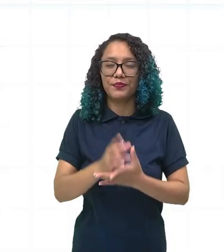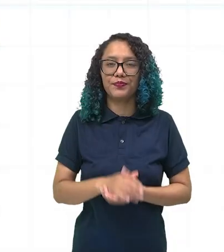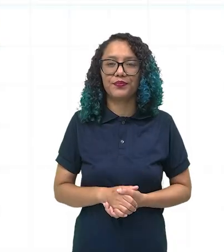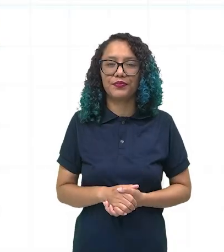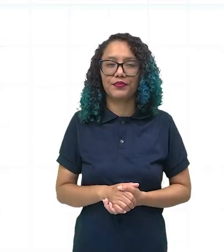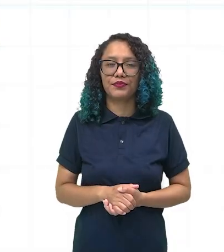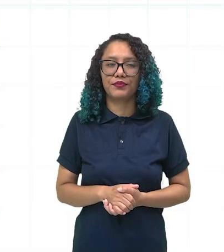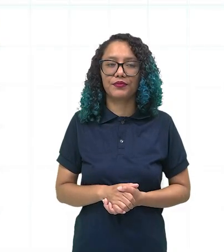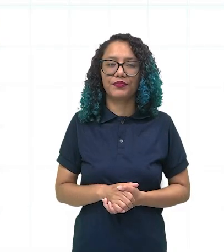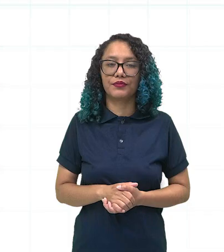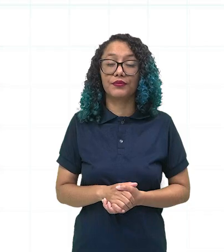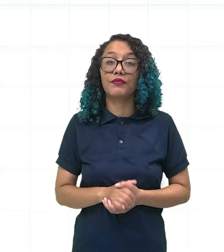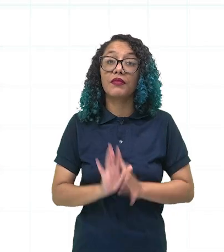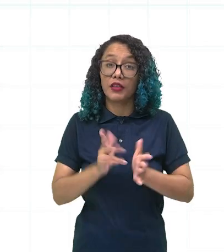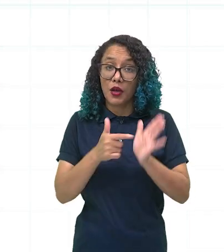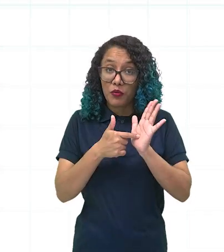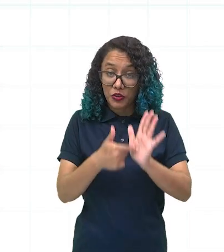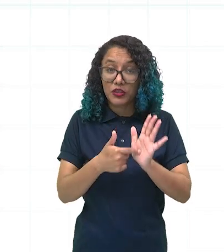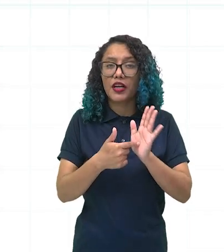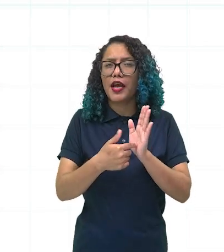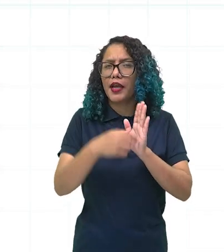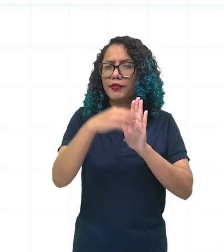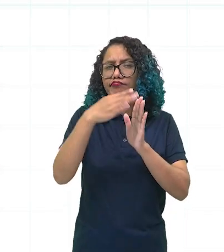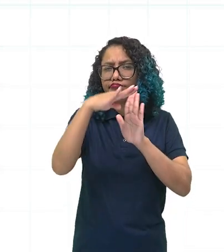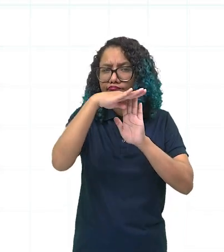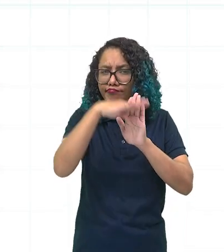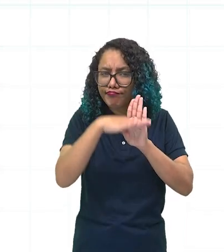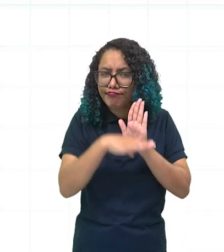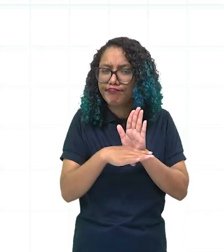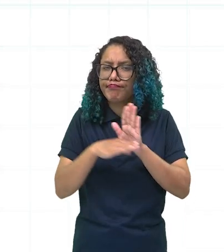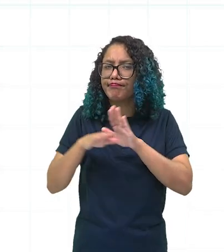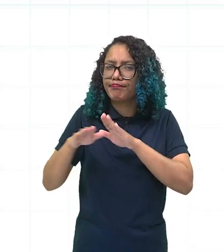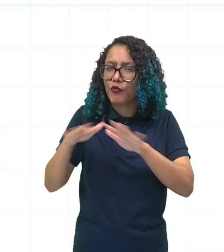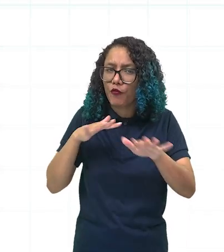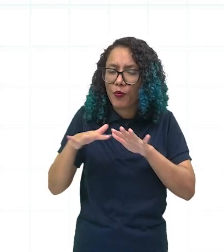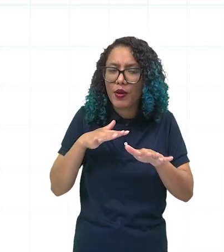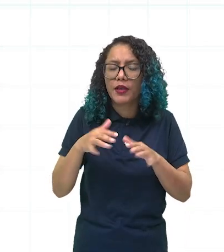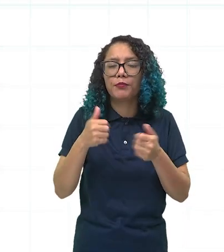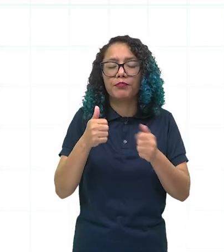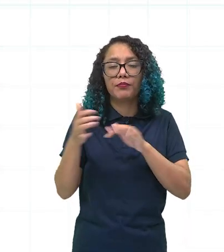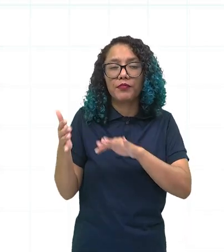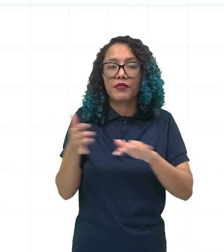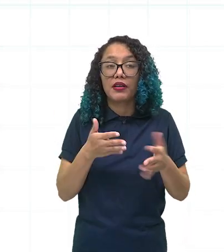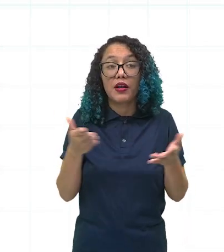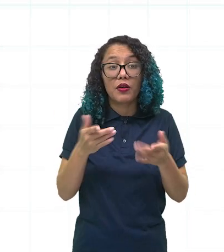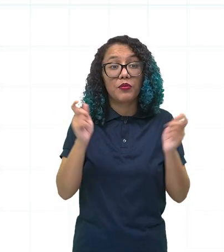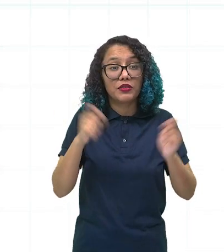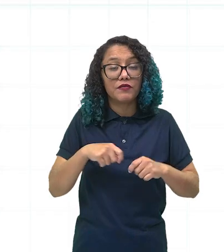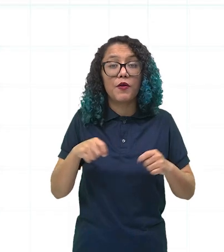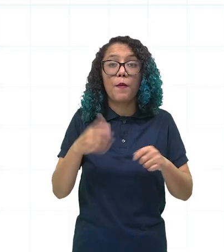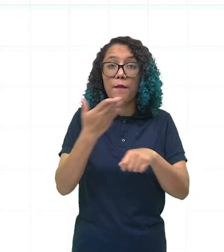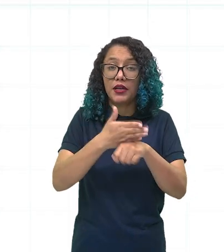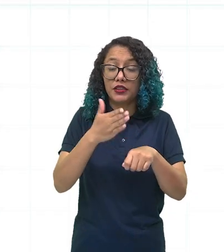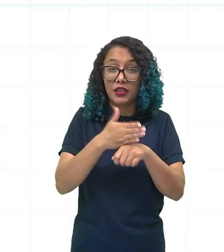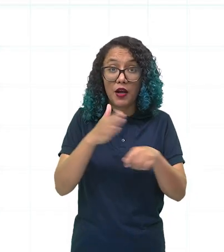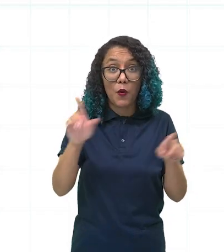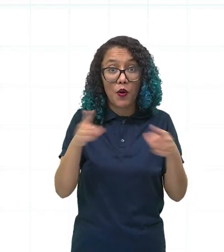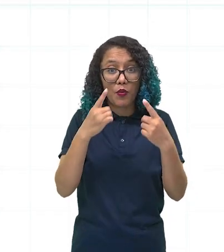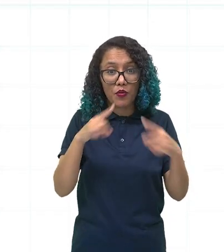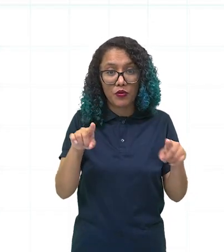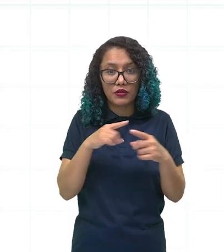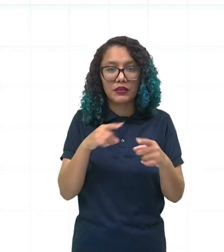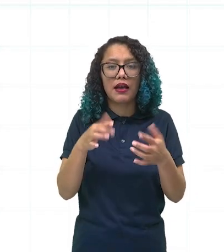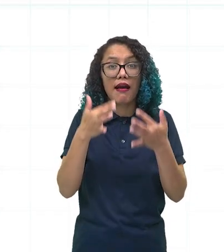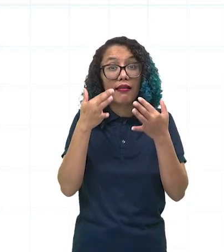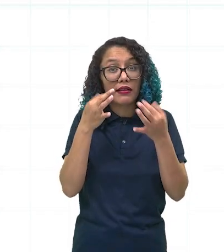agora que já conhecemos os passos e o ritmo do bolero, é hora de praticar com música. Lembre-se de seguir o